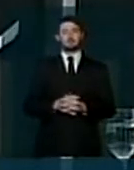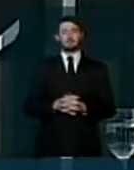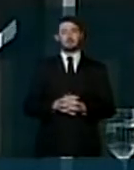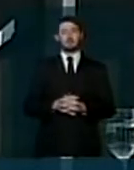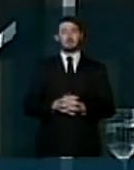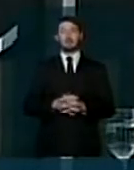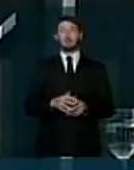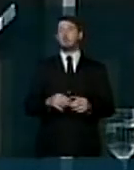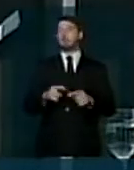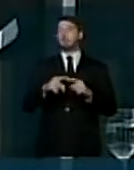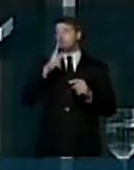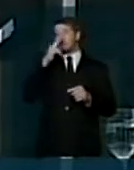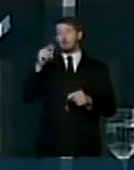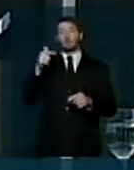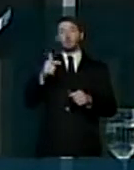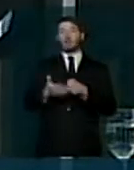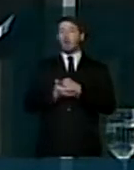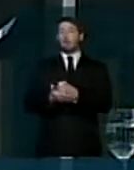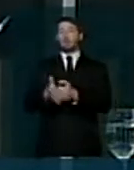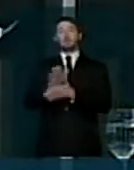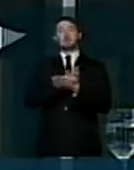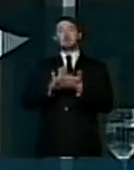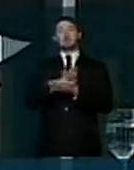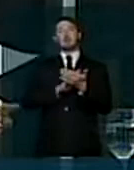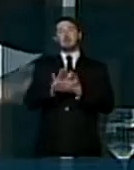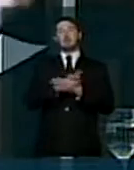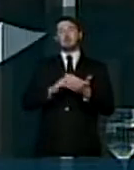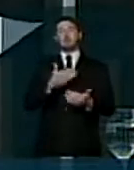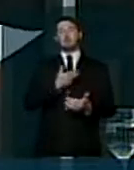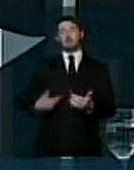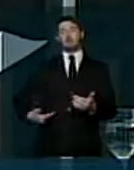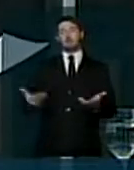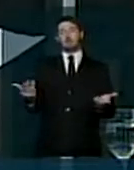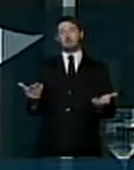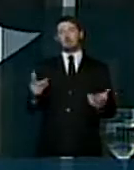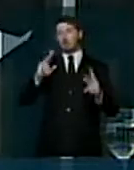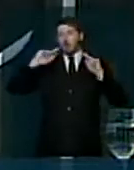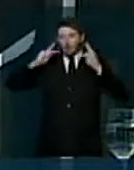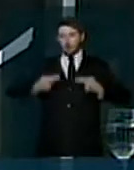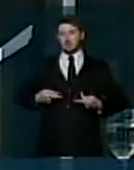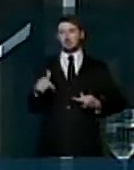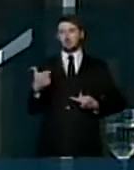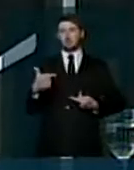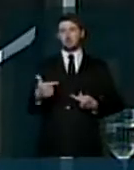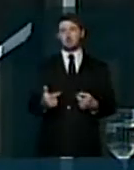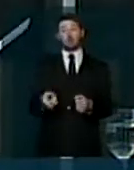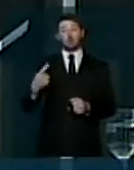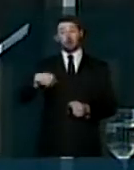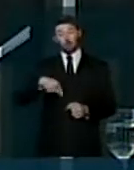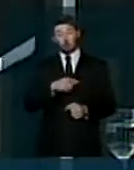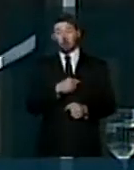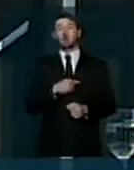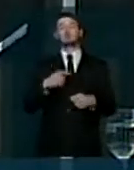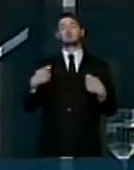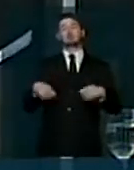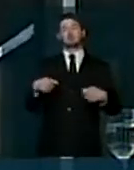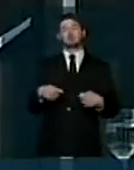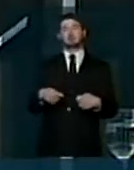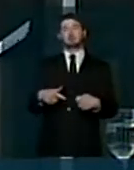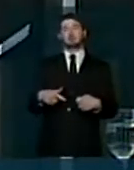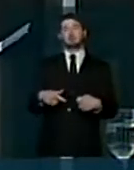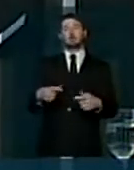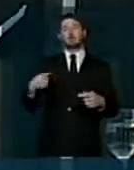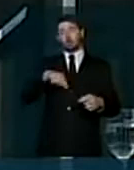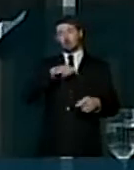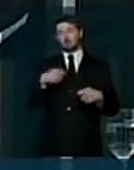organizada, sem nenhuma assistência do Estado brasileiro, sem nenhum reconhecimento que nós precisamos ter